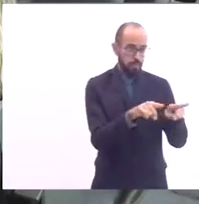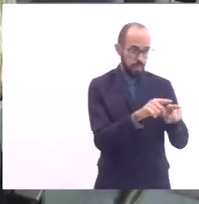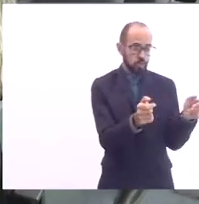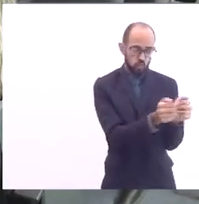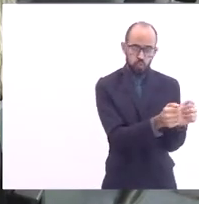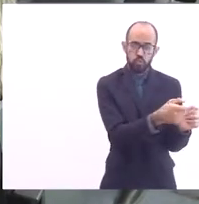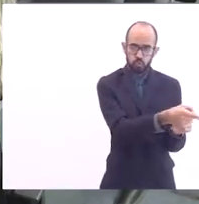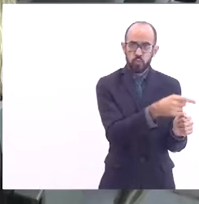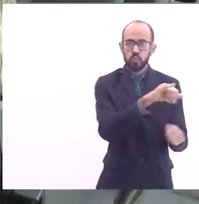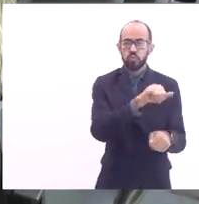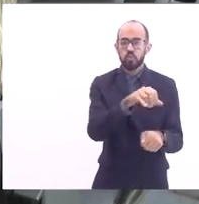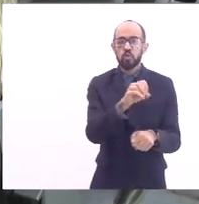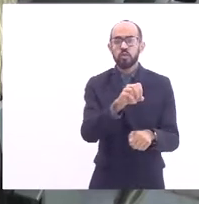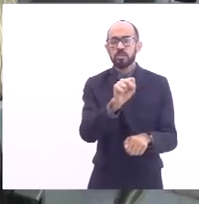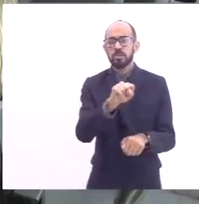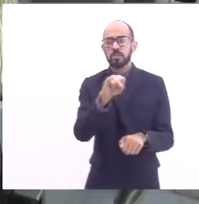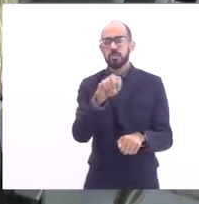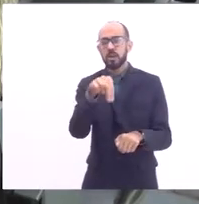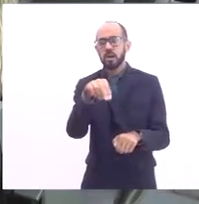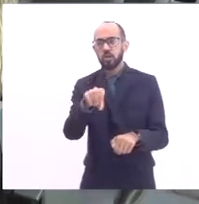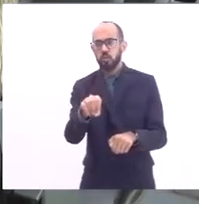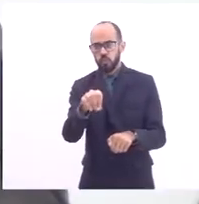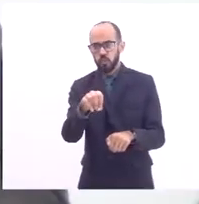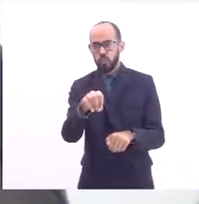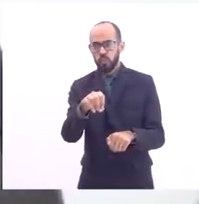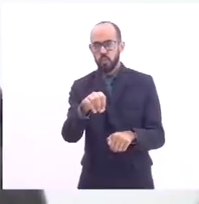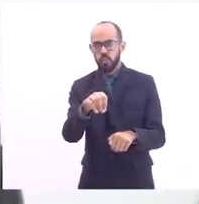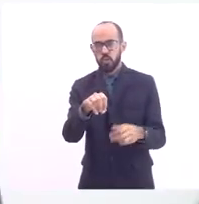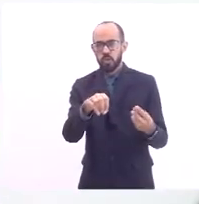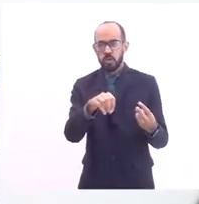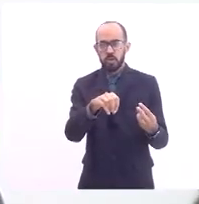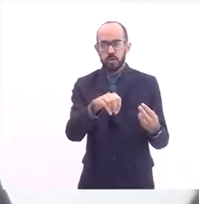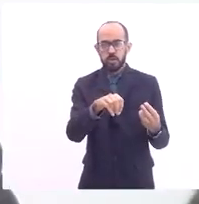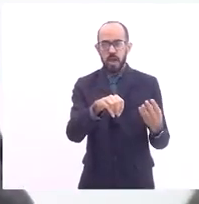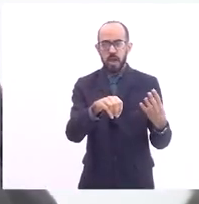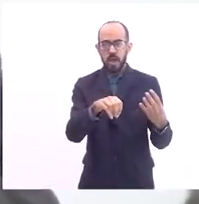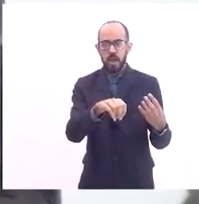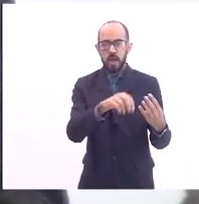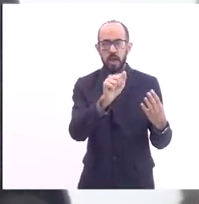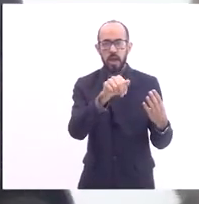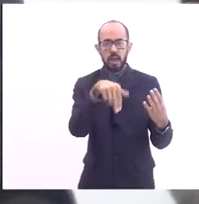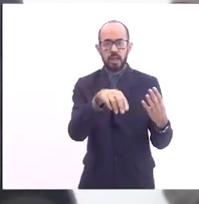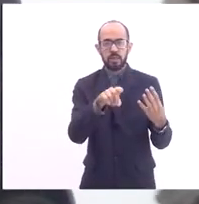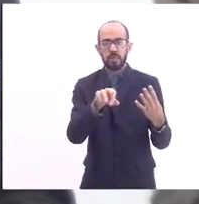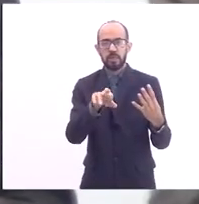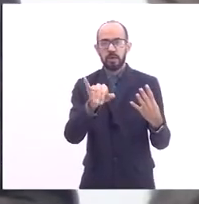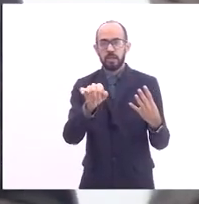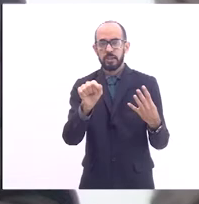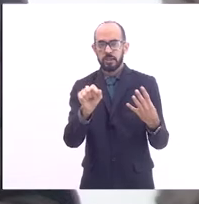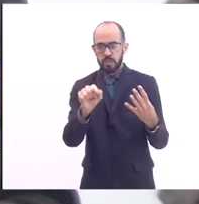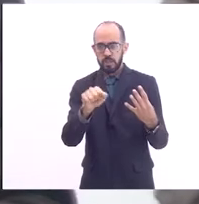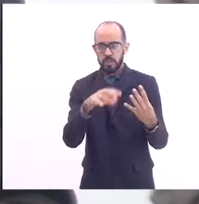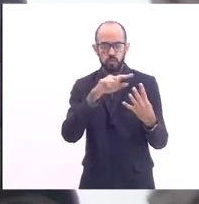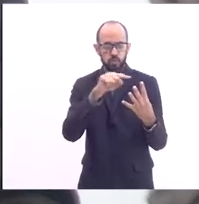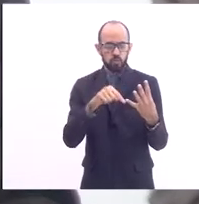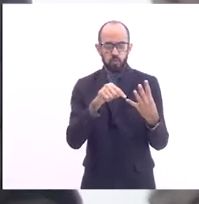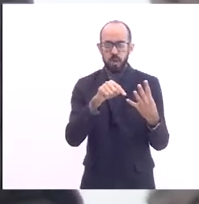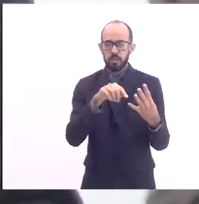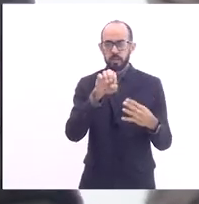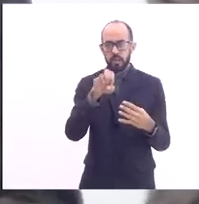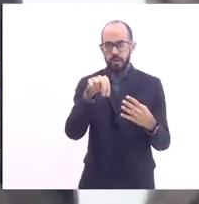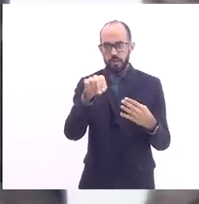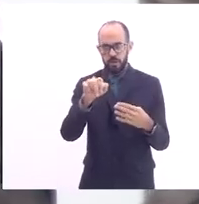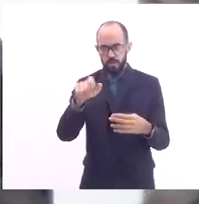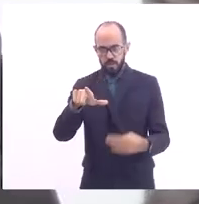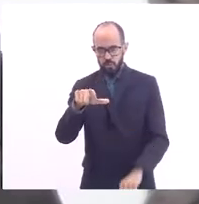Josino da Cruz, da Enel, e Andréia. Acho que é diretor do Instituto Nacional do Rio, porque fica em Brasília,